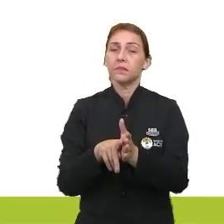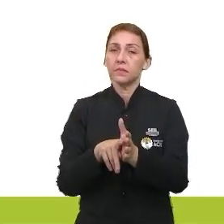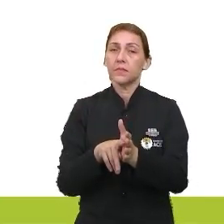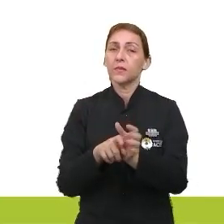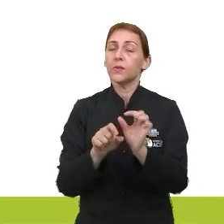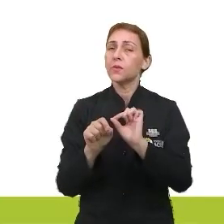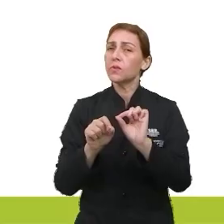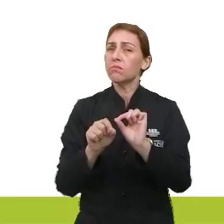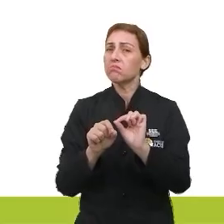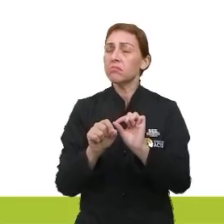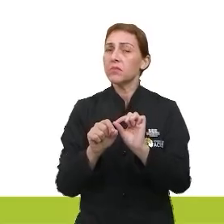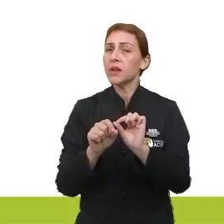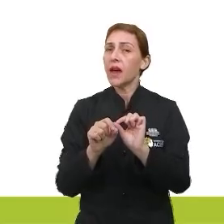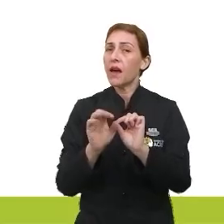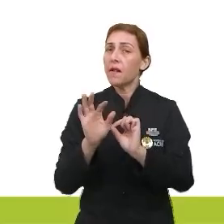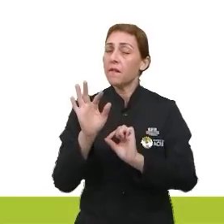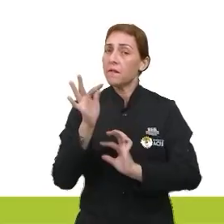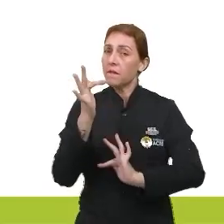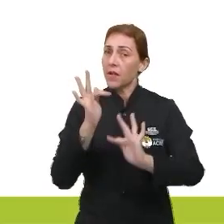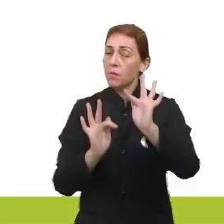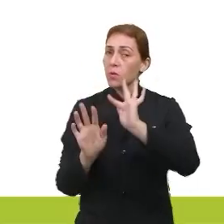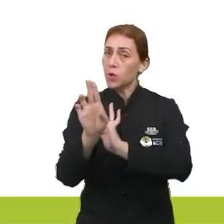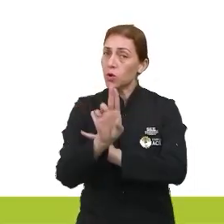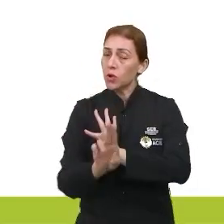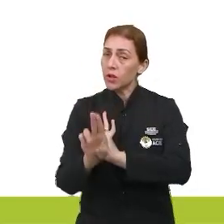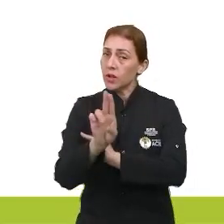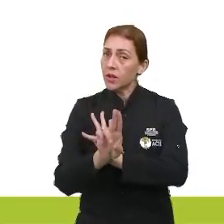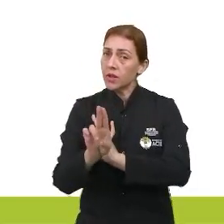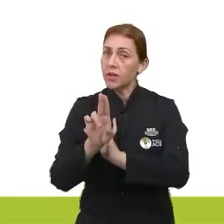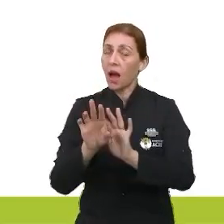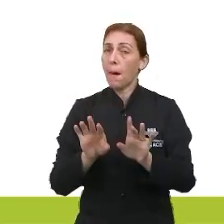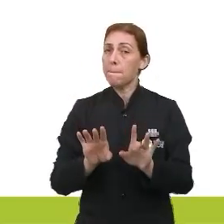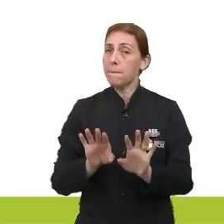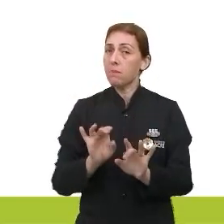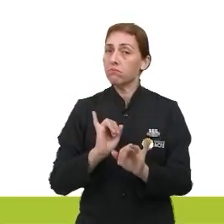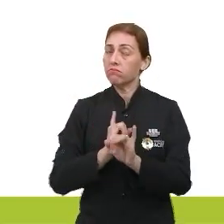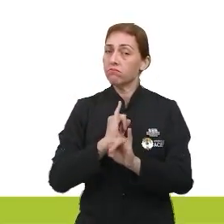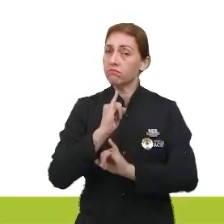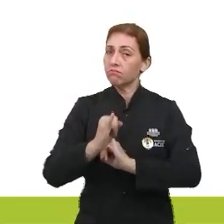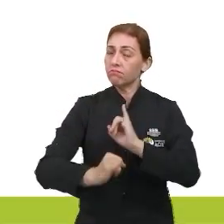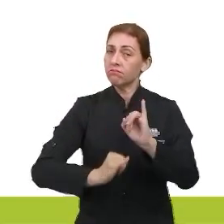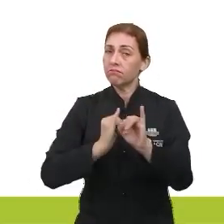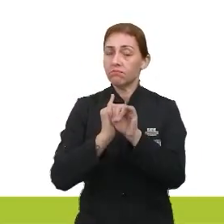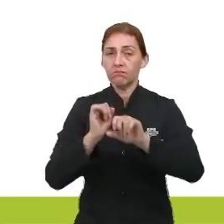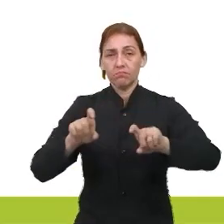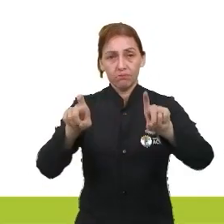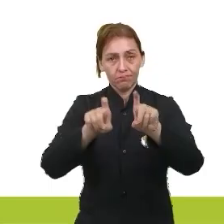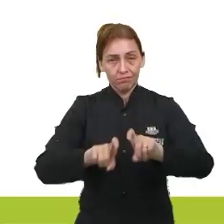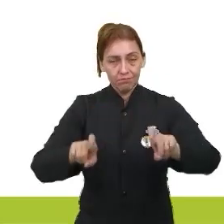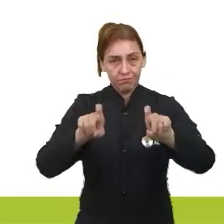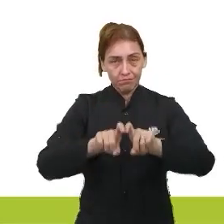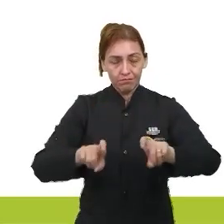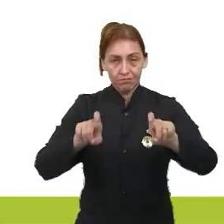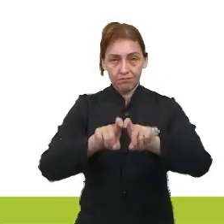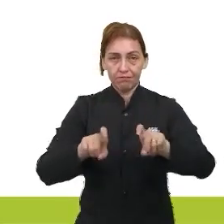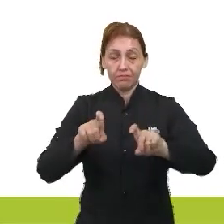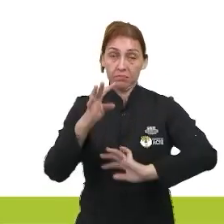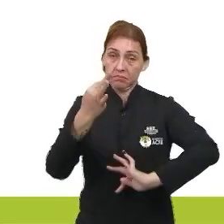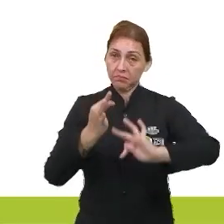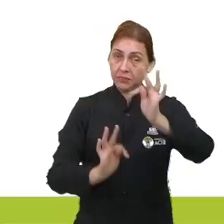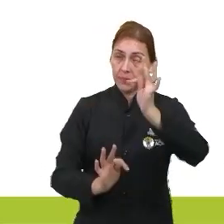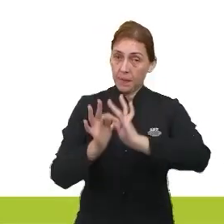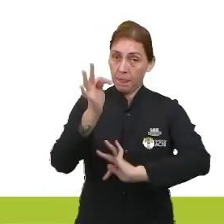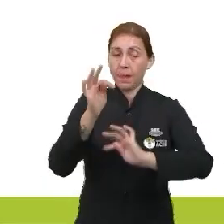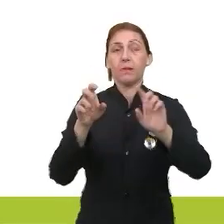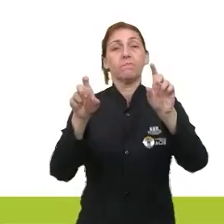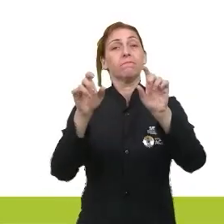automatizada. A fábrica utiliza computadores, eletrônicos e a